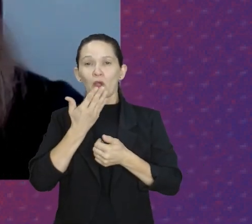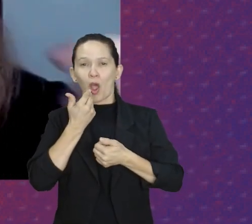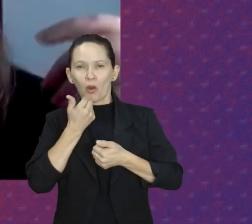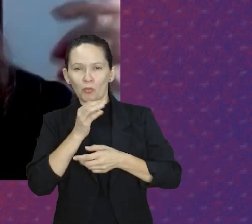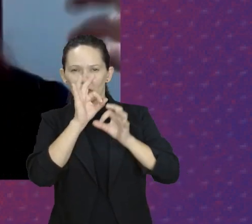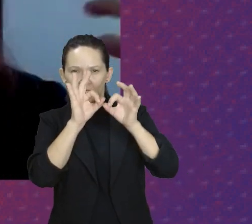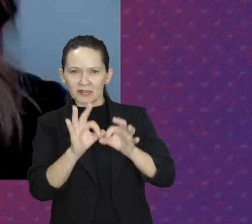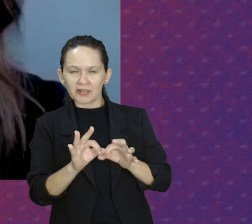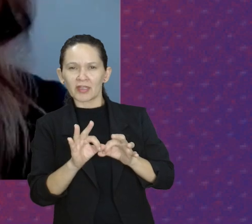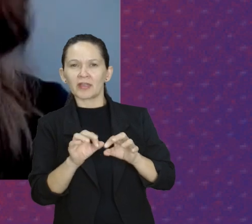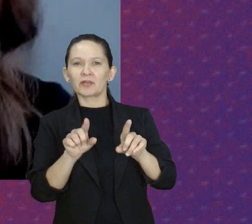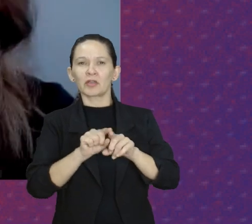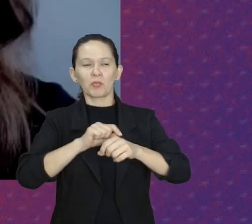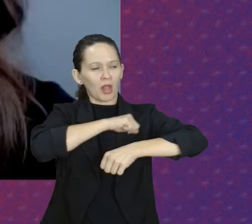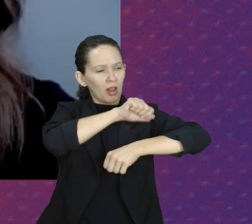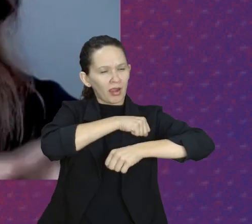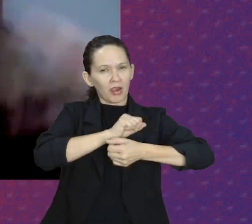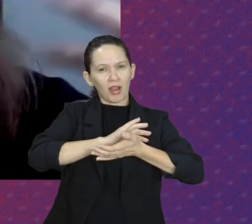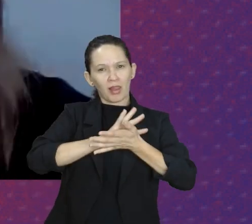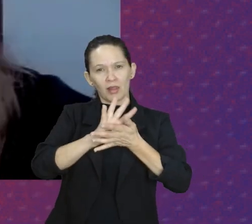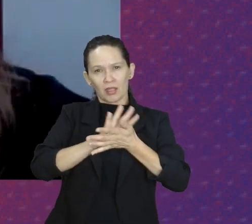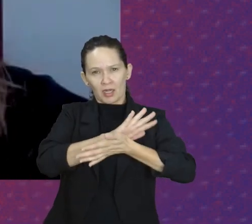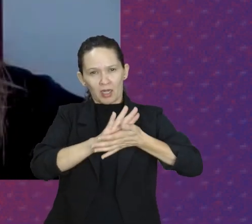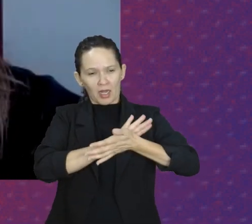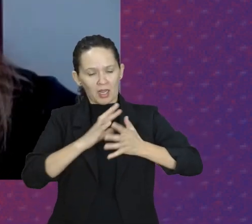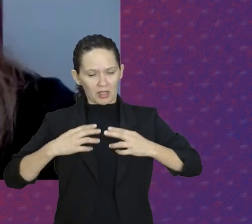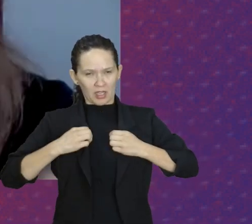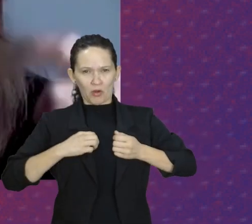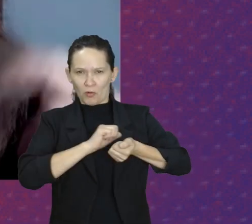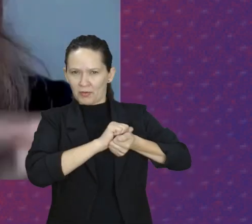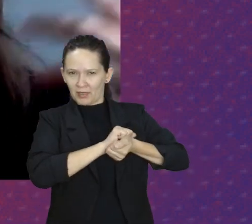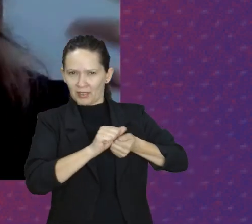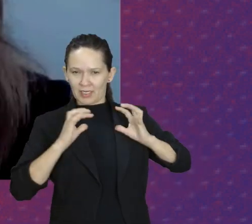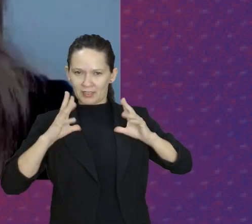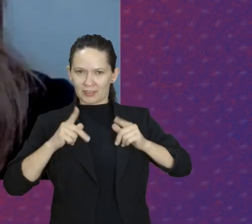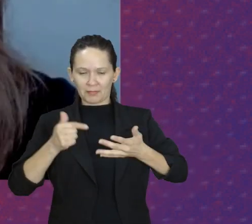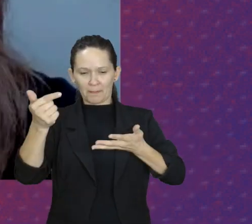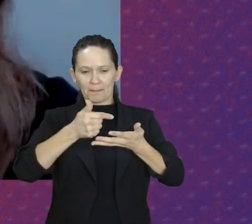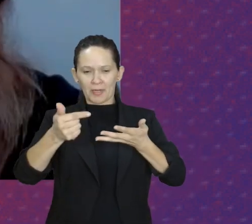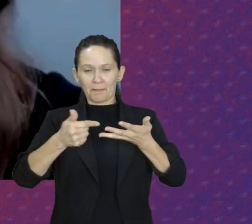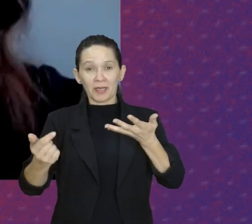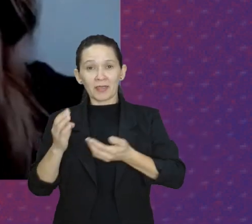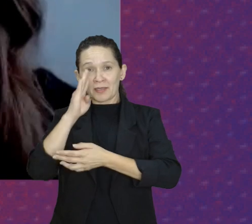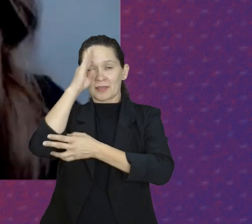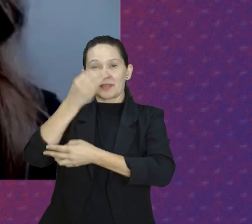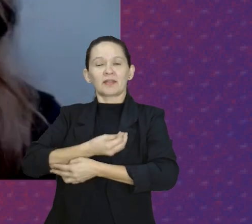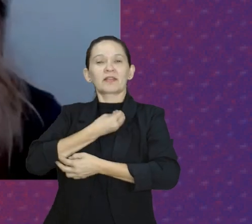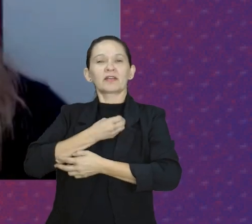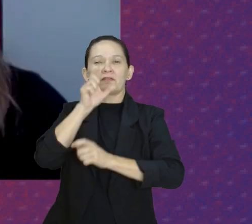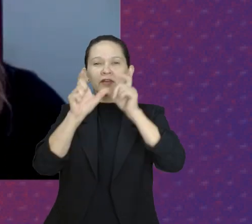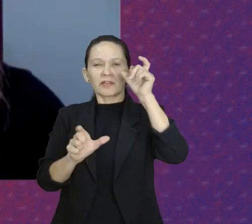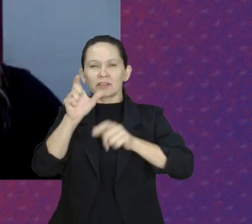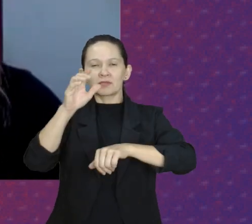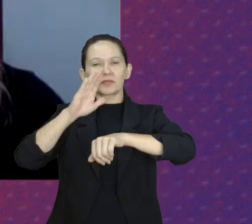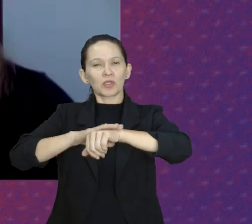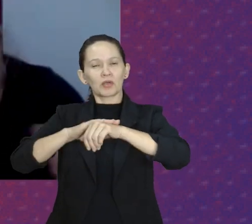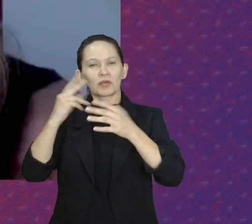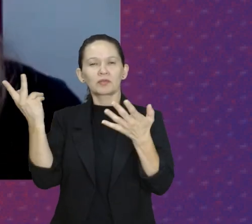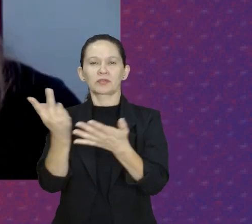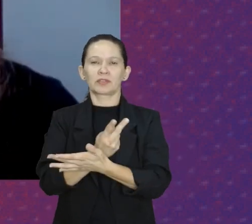feita, da louça lavada, da roupa limpa, né? Isso tudo é fundamental para que a vida dessas pessoas autônomas